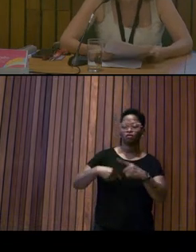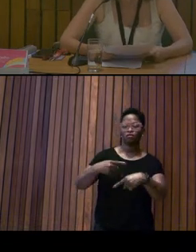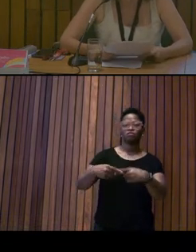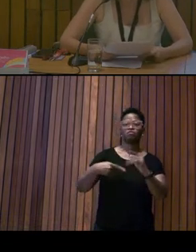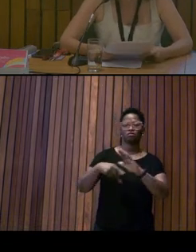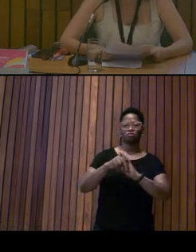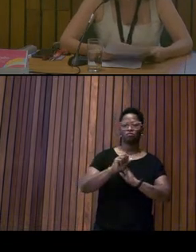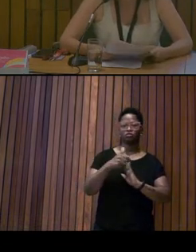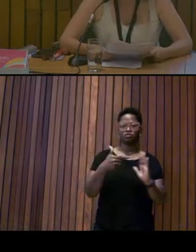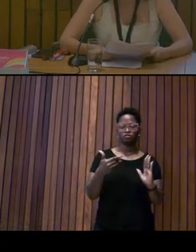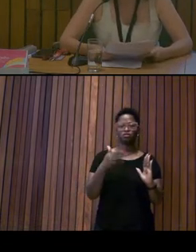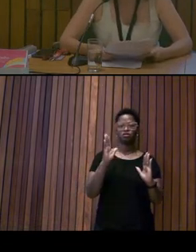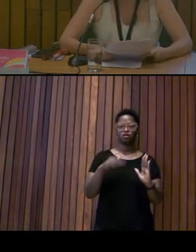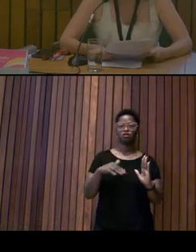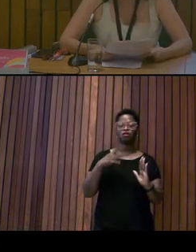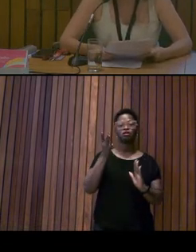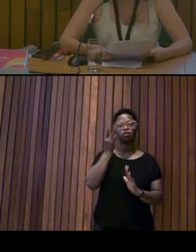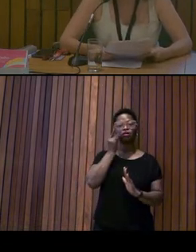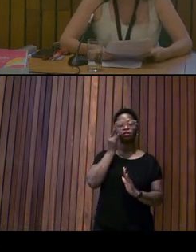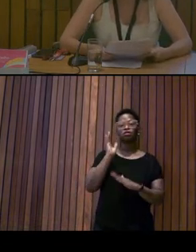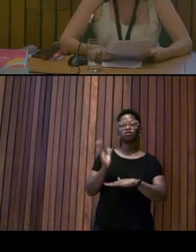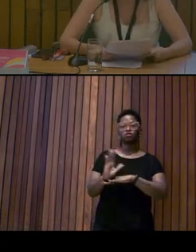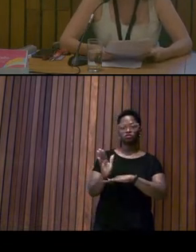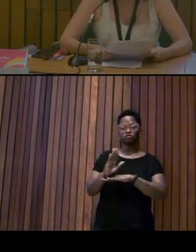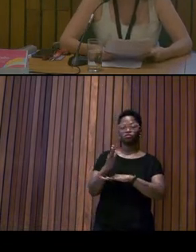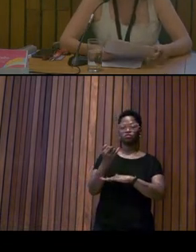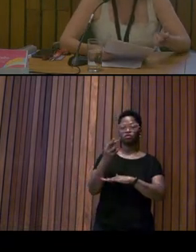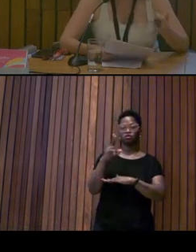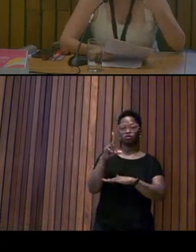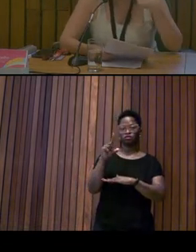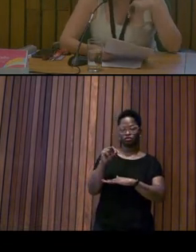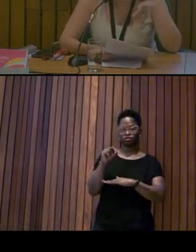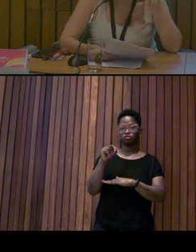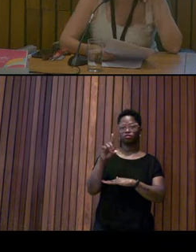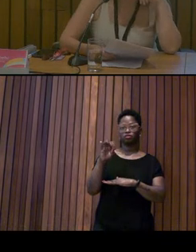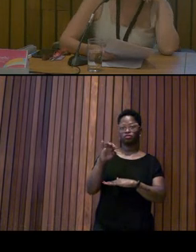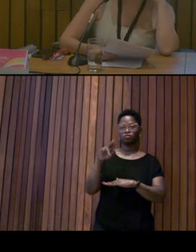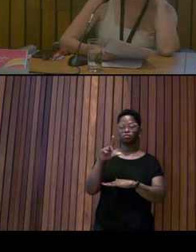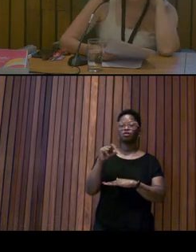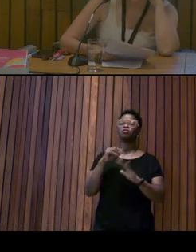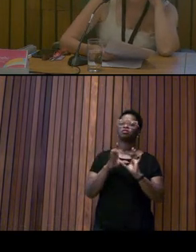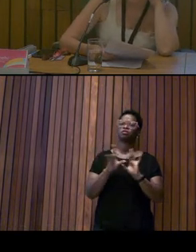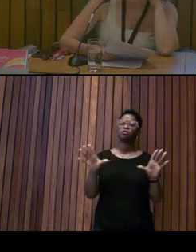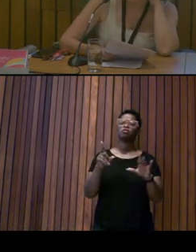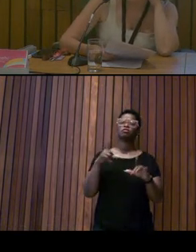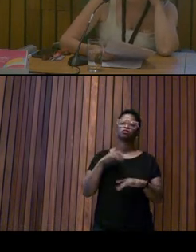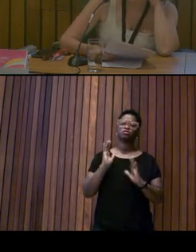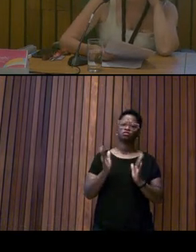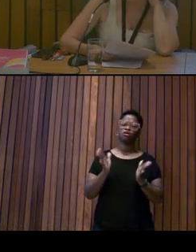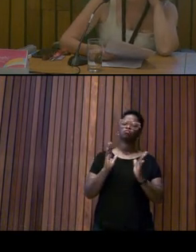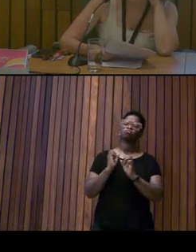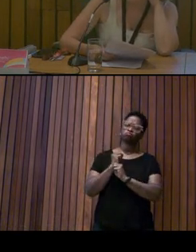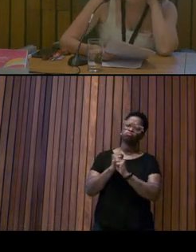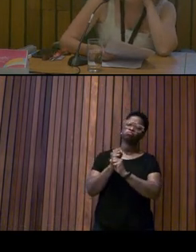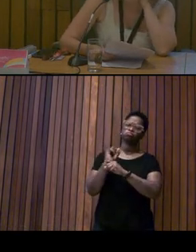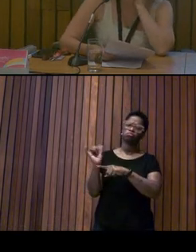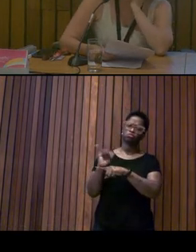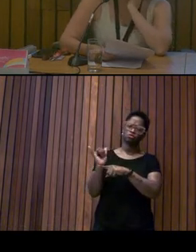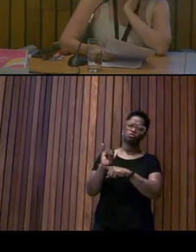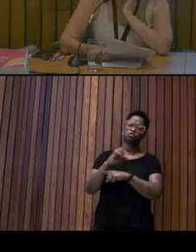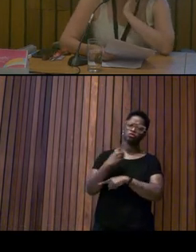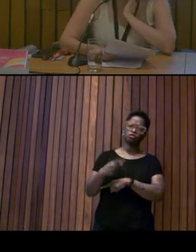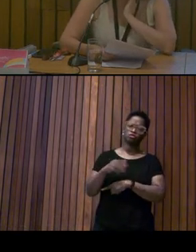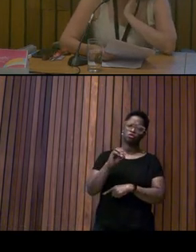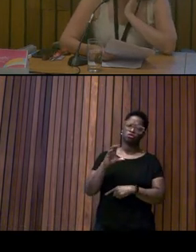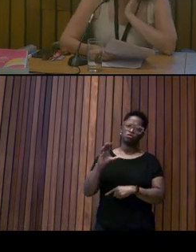edição, materializada pelo filme Bandeira de Melo e Arte do Afresco, que já está disponível, né, já há muito tempo no YouTube da Casa de